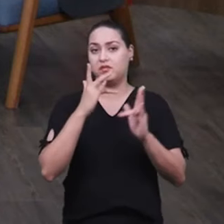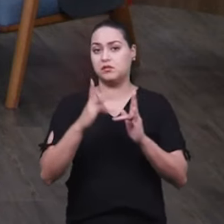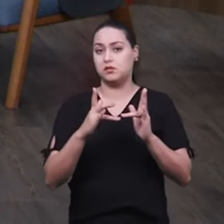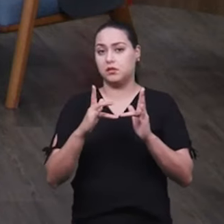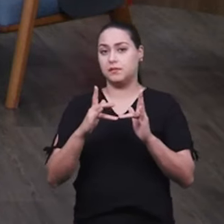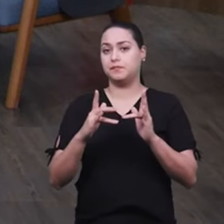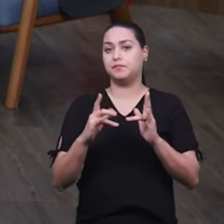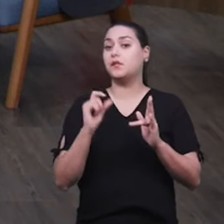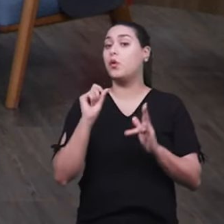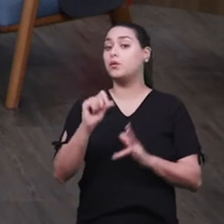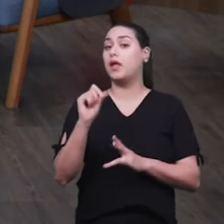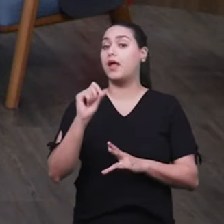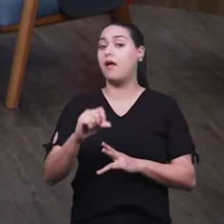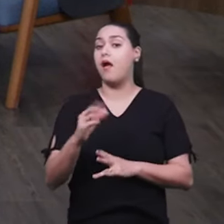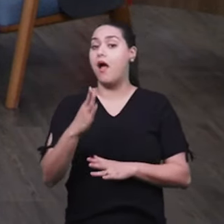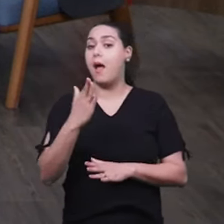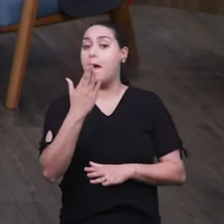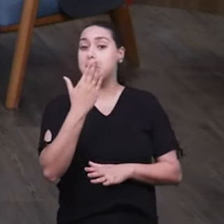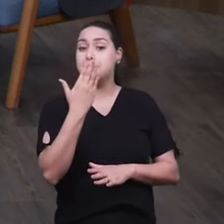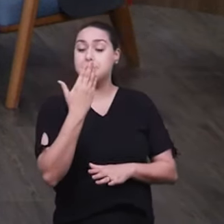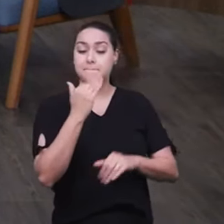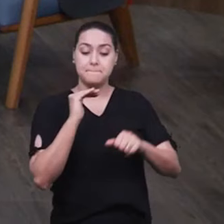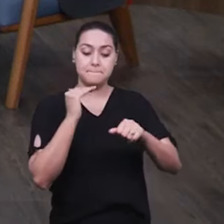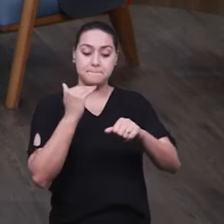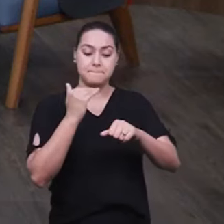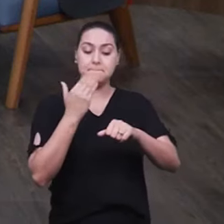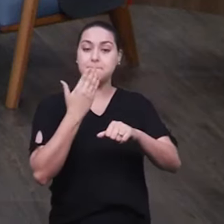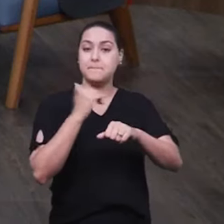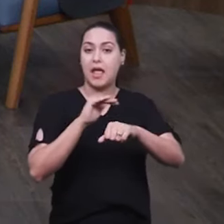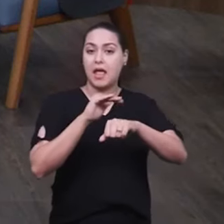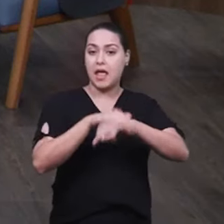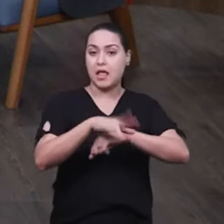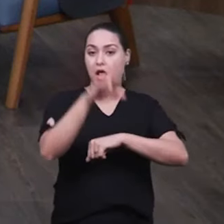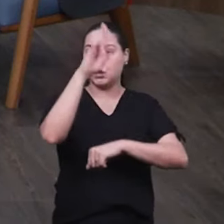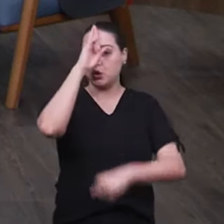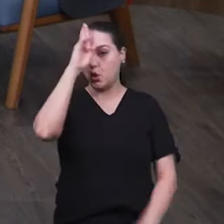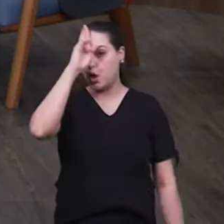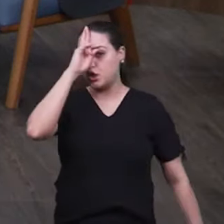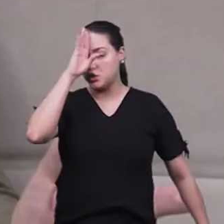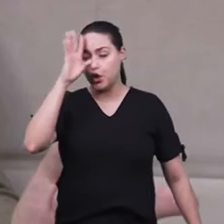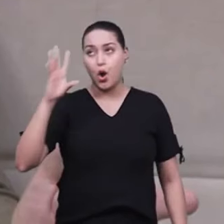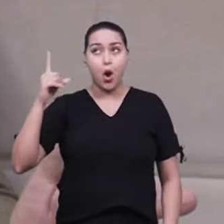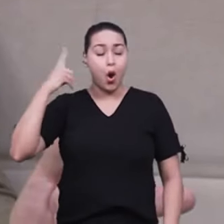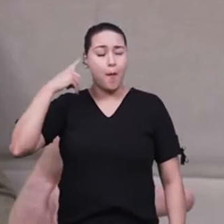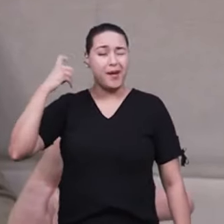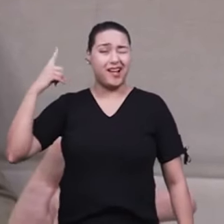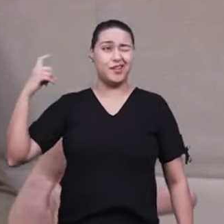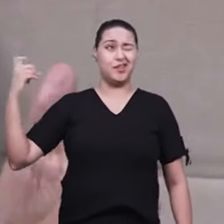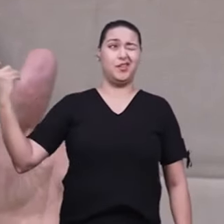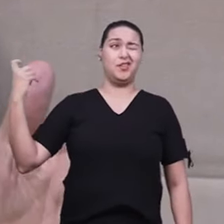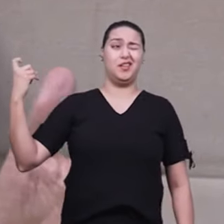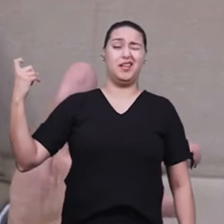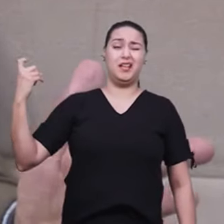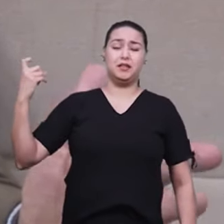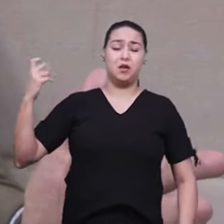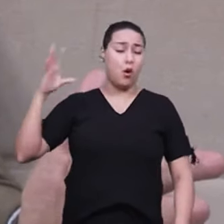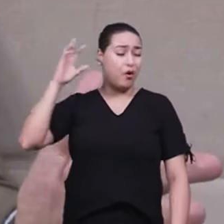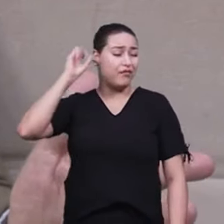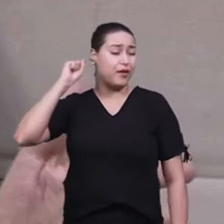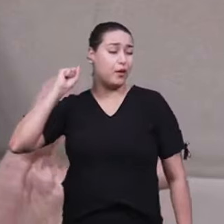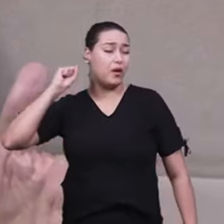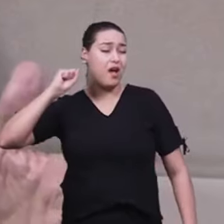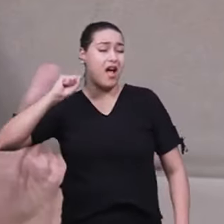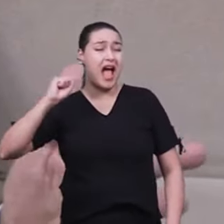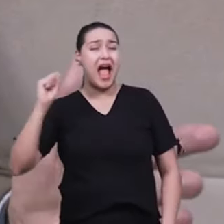né? À meia-noite ouviu-se um grito. Mas se você estiver dormindo, então você...